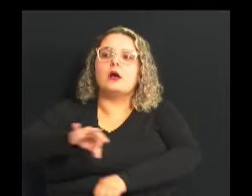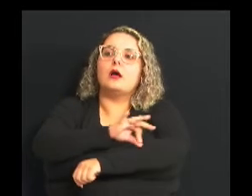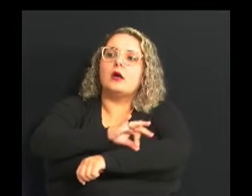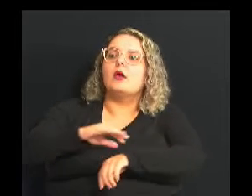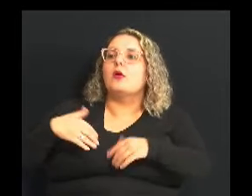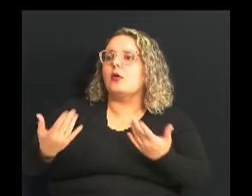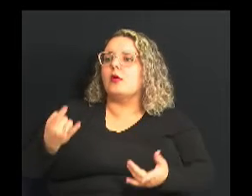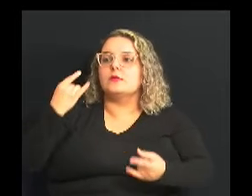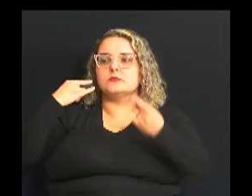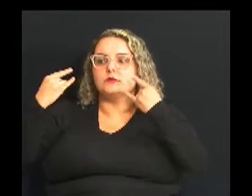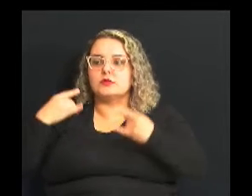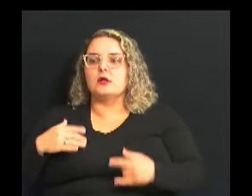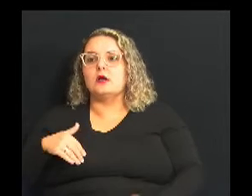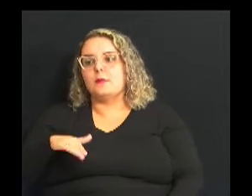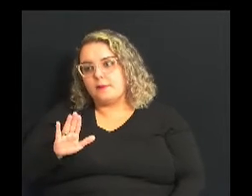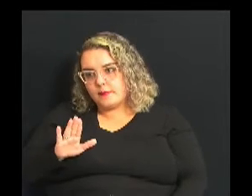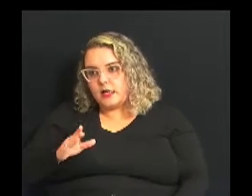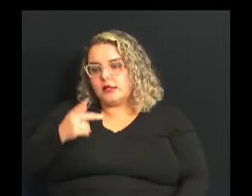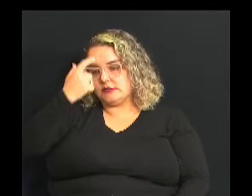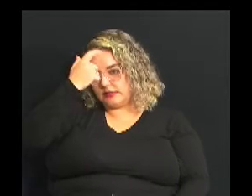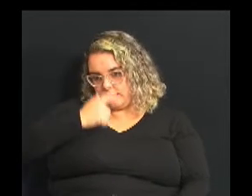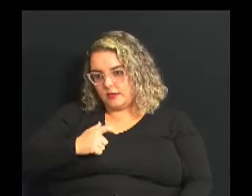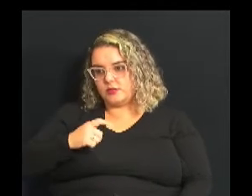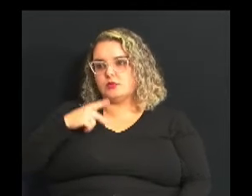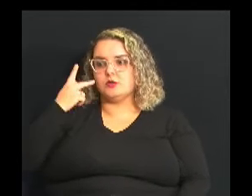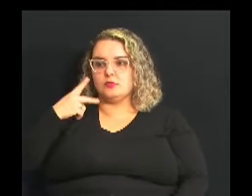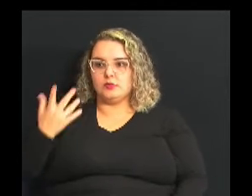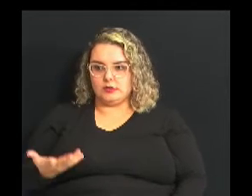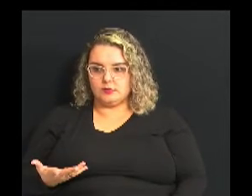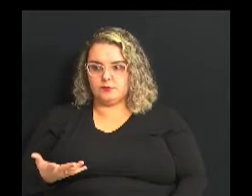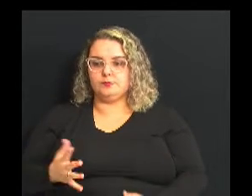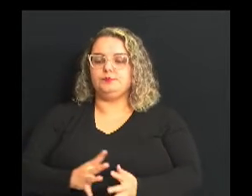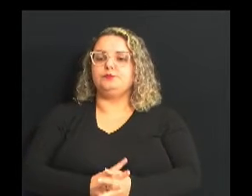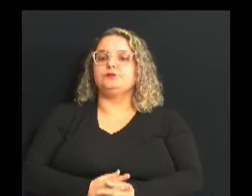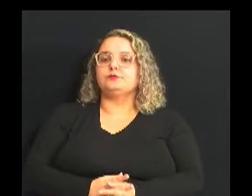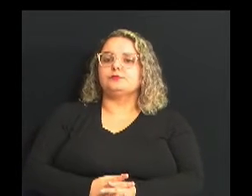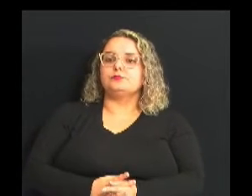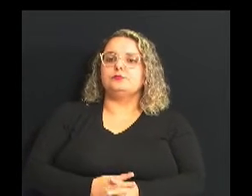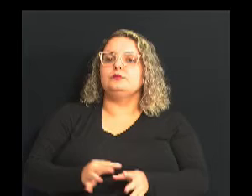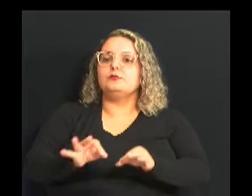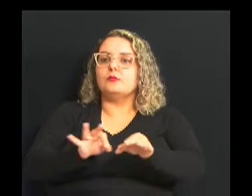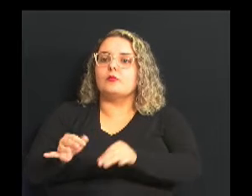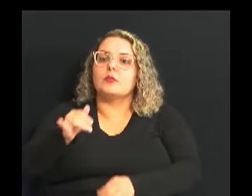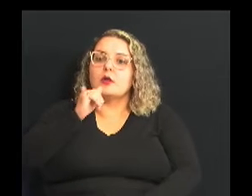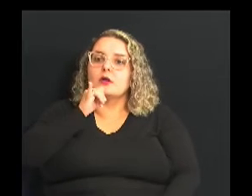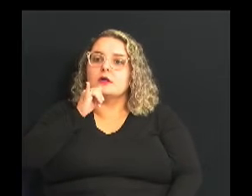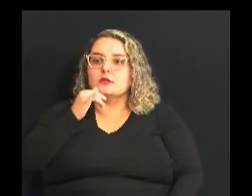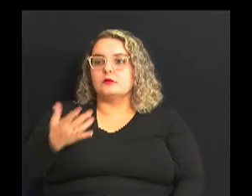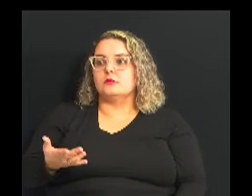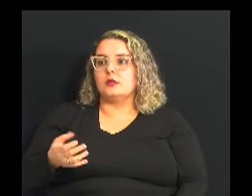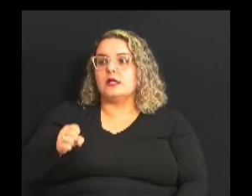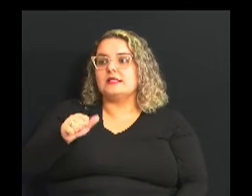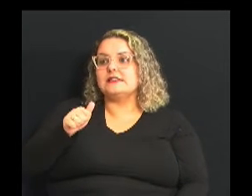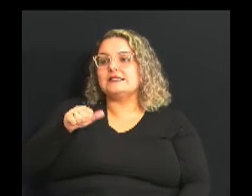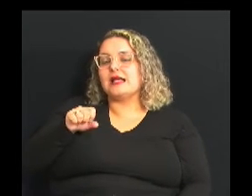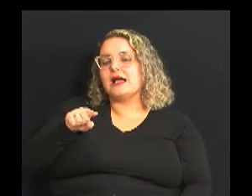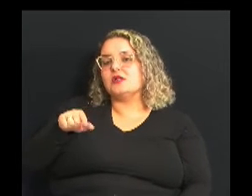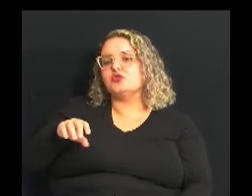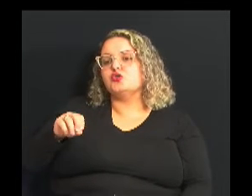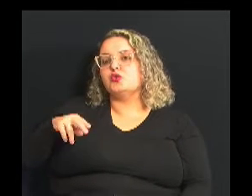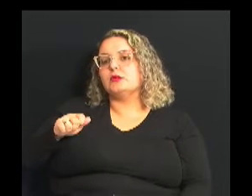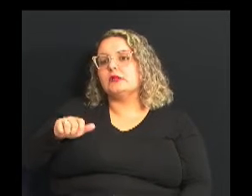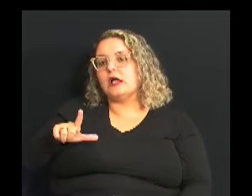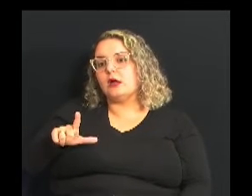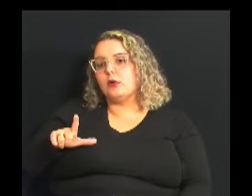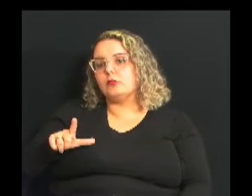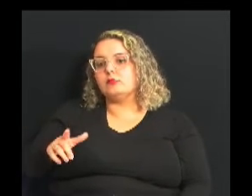interesses dele, é um pouco mais da pessoa do vereador. Né? Esse programa, por exemplo, é um programa sazonal, porque ele apresenta o